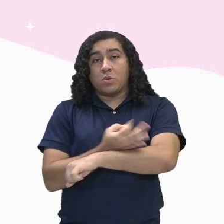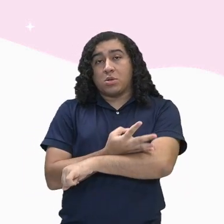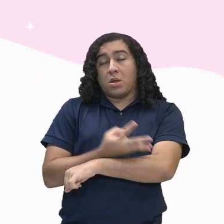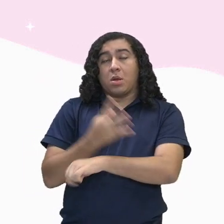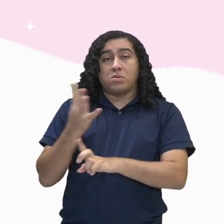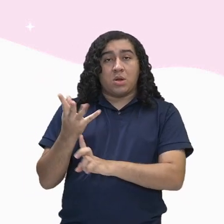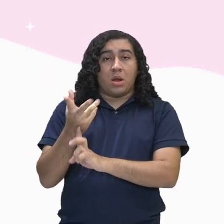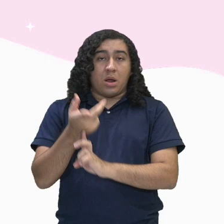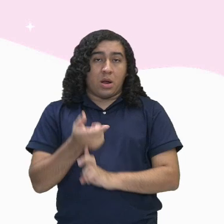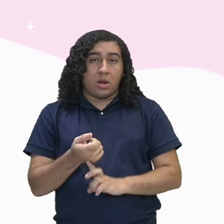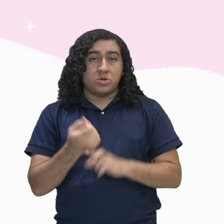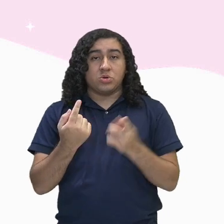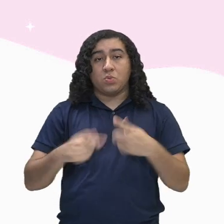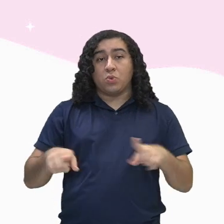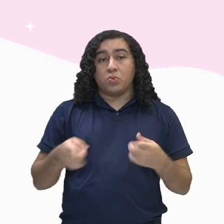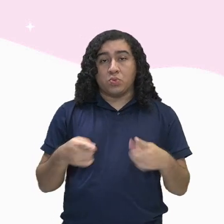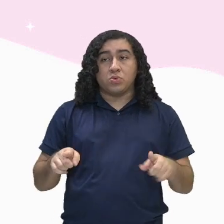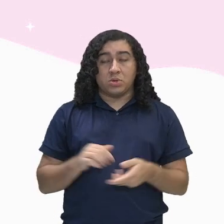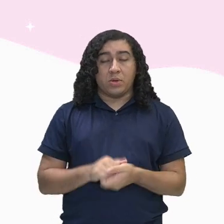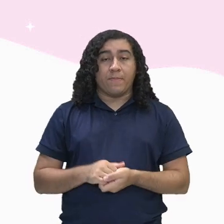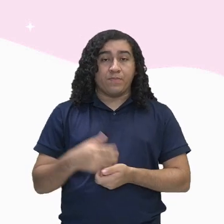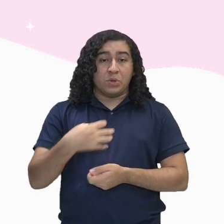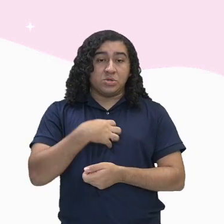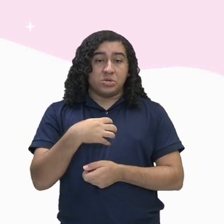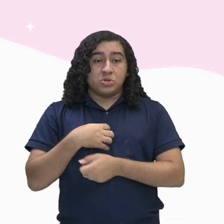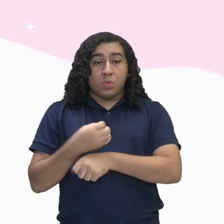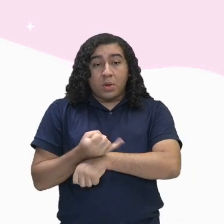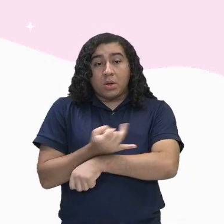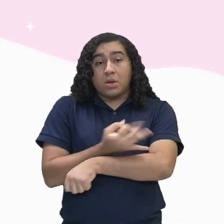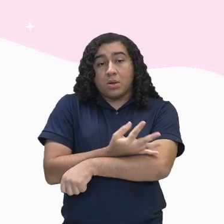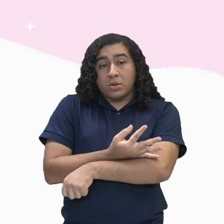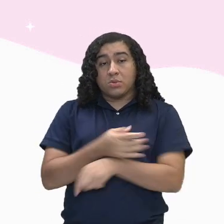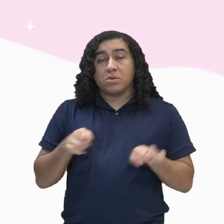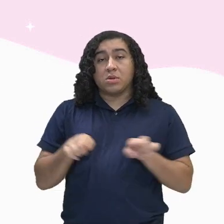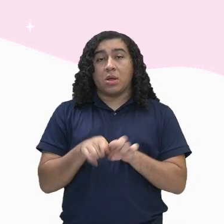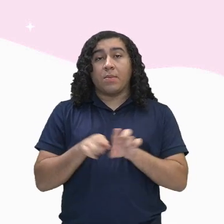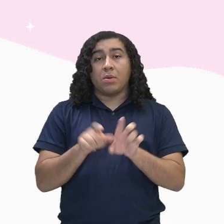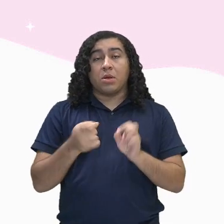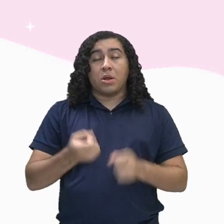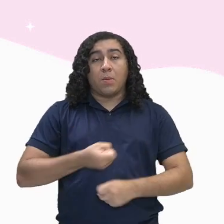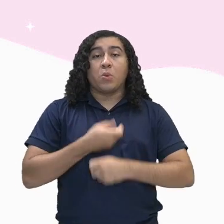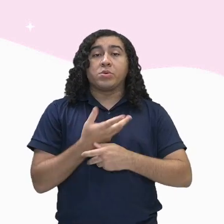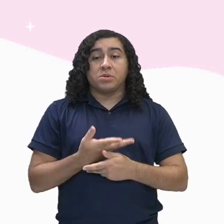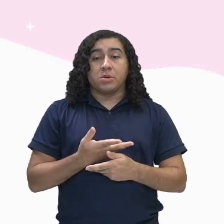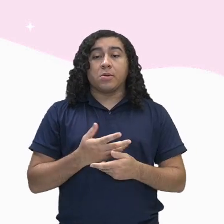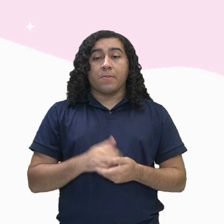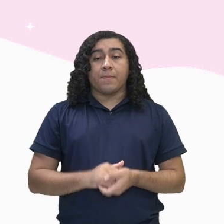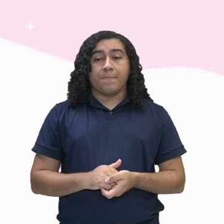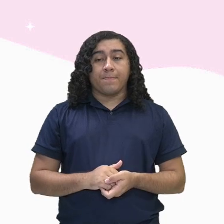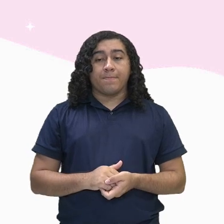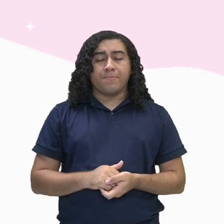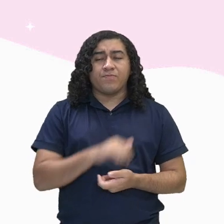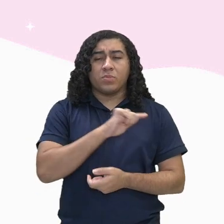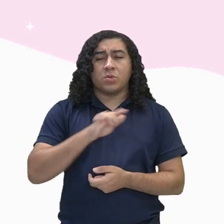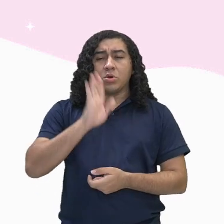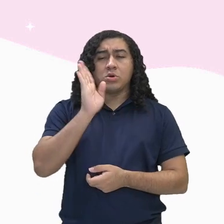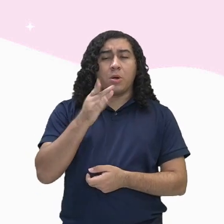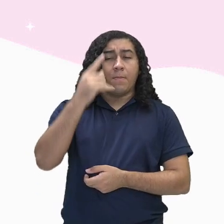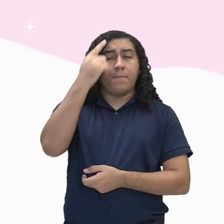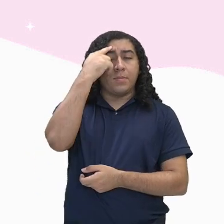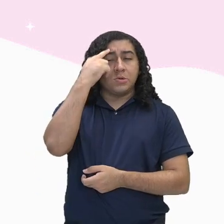arte, da música, dos sentimentos, da poesia, você já pensou